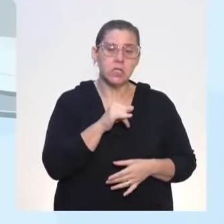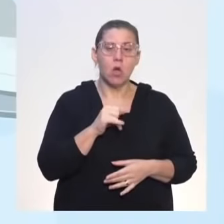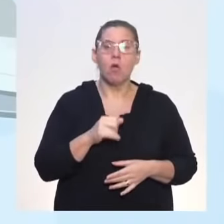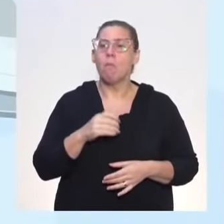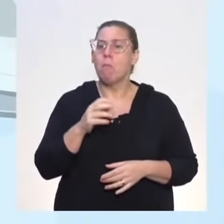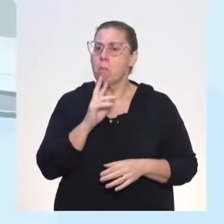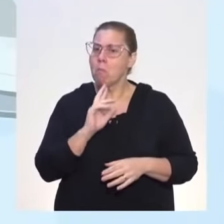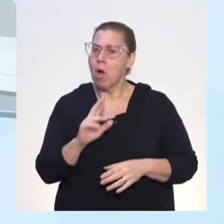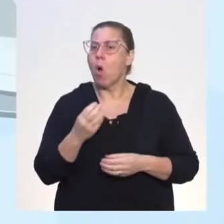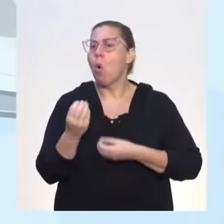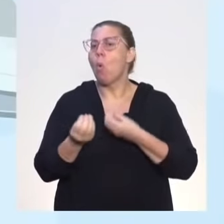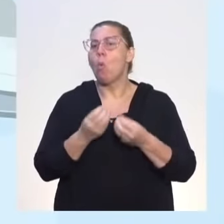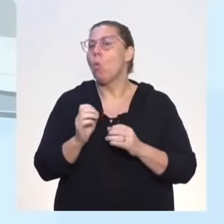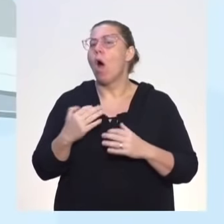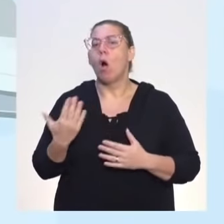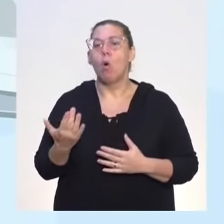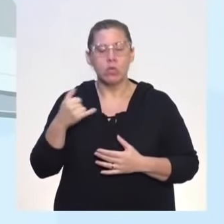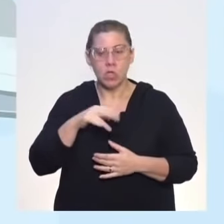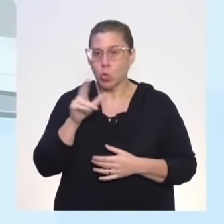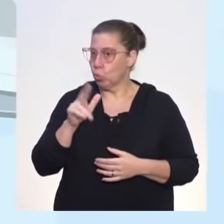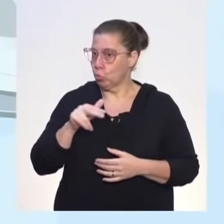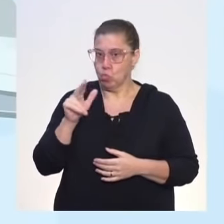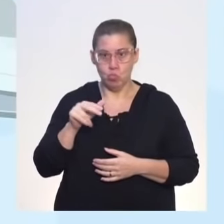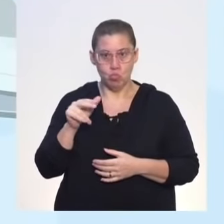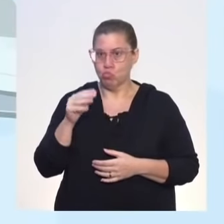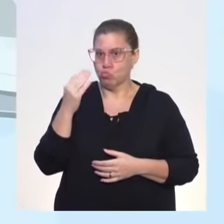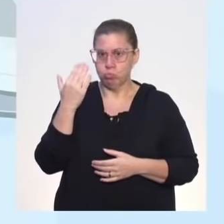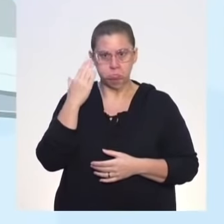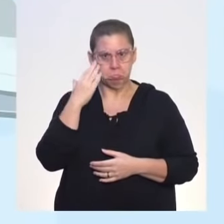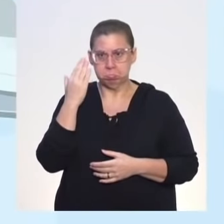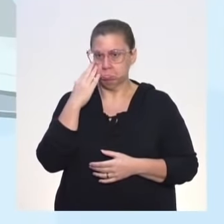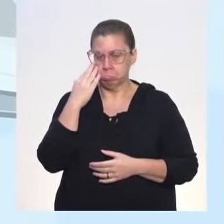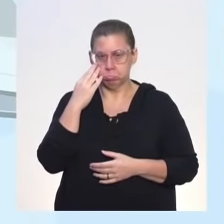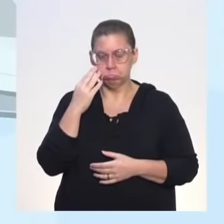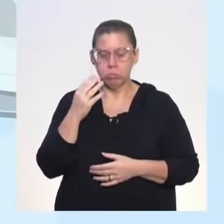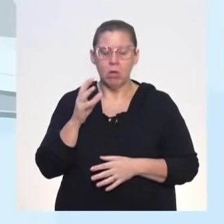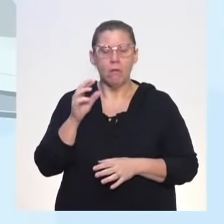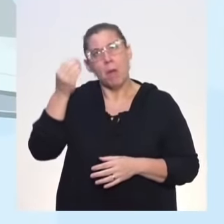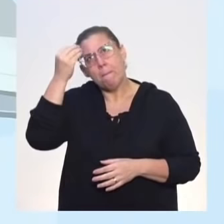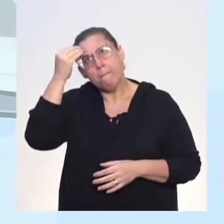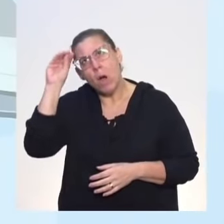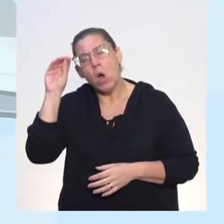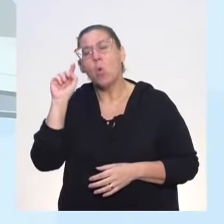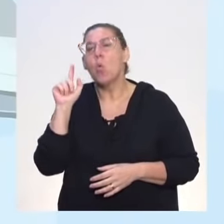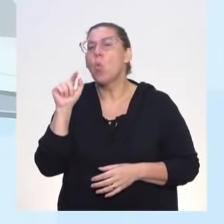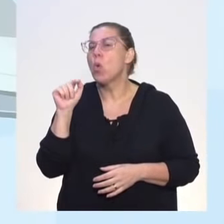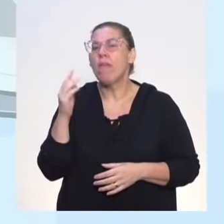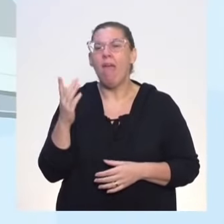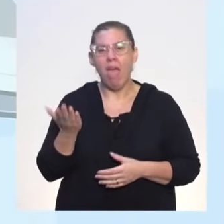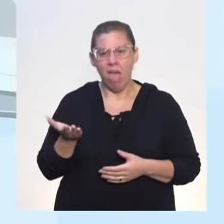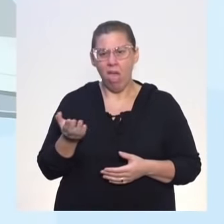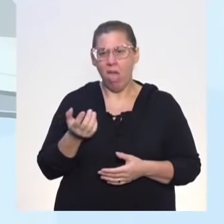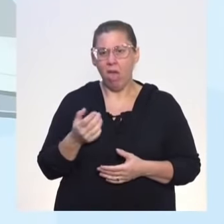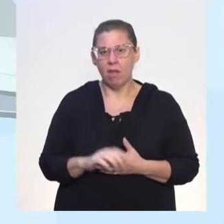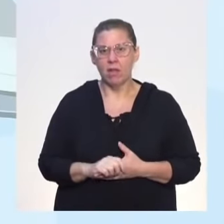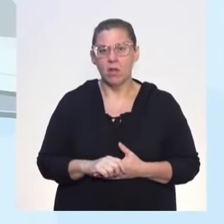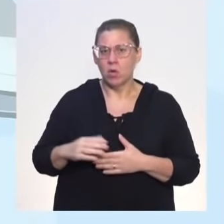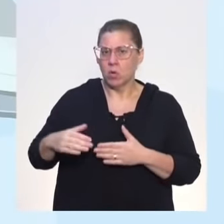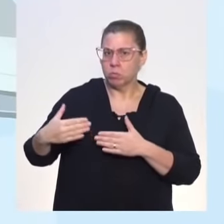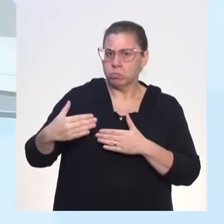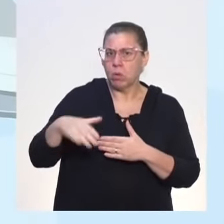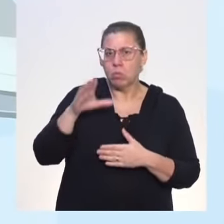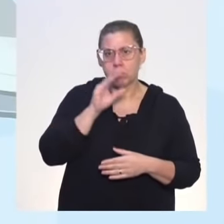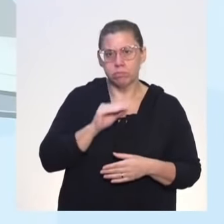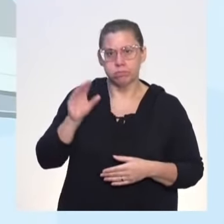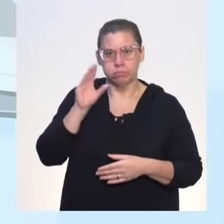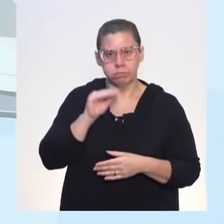conte-nos quais. Caso você nunca tenha ouvido falar sobre esse tipo de texto, crie hipóteses. O que seriam os textos de tradição